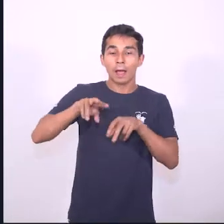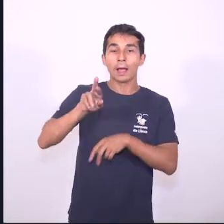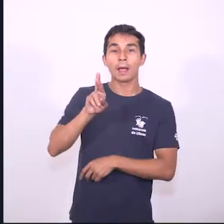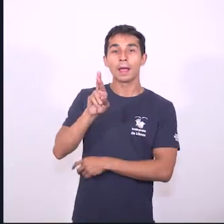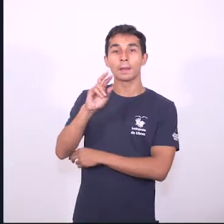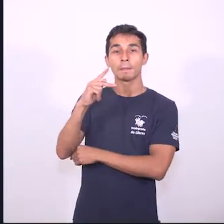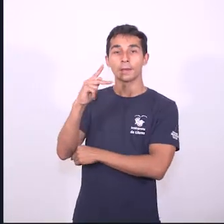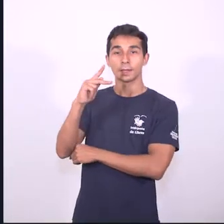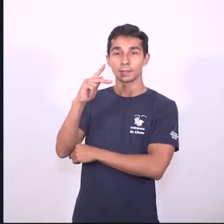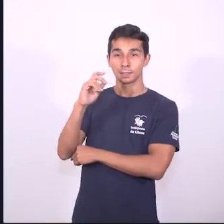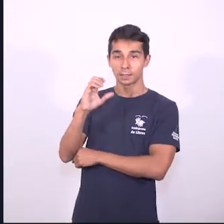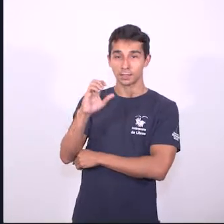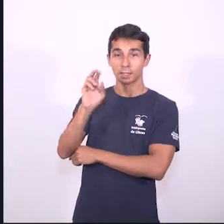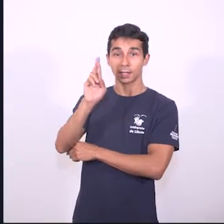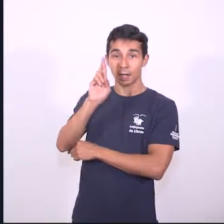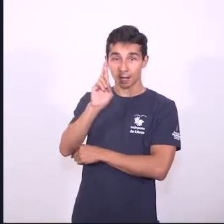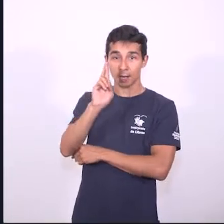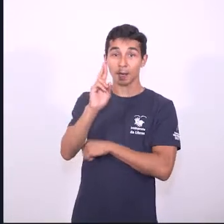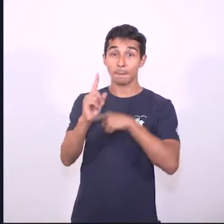RT-PCRs positivas